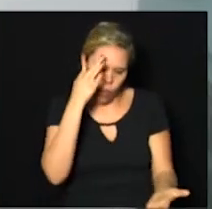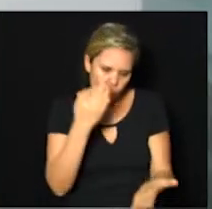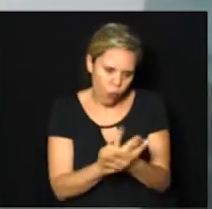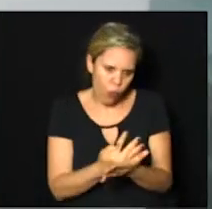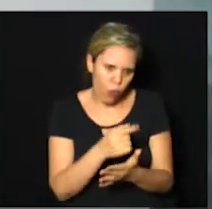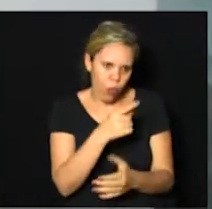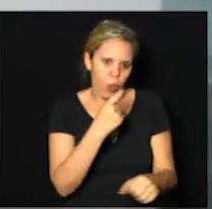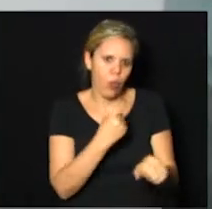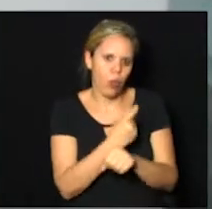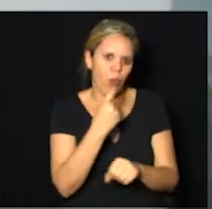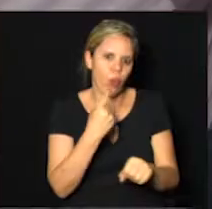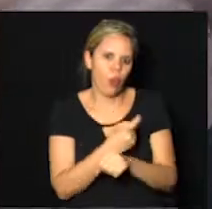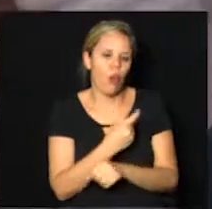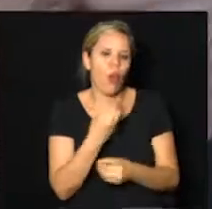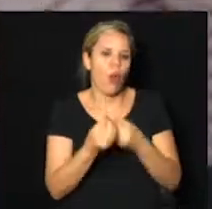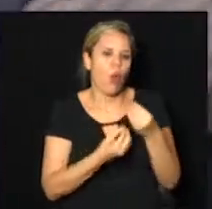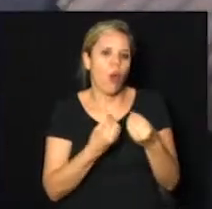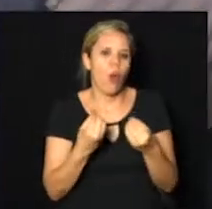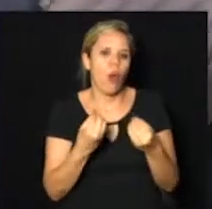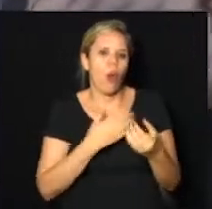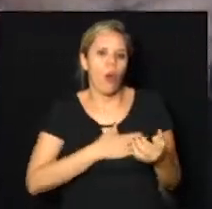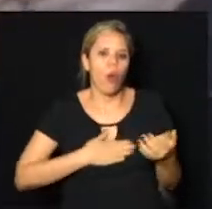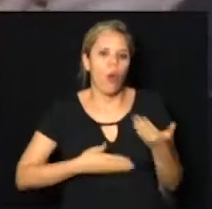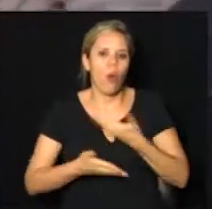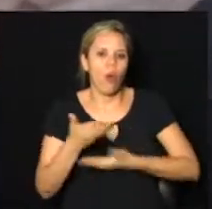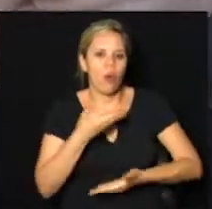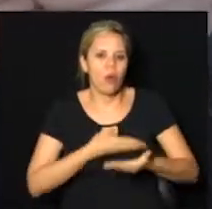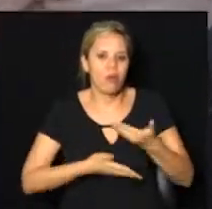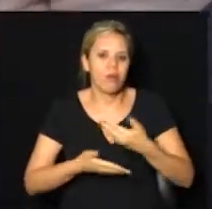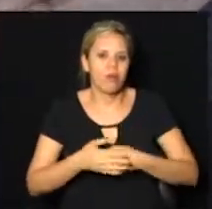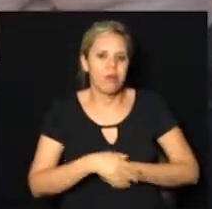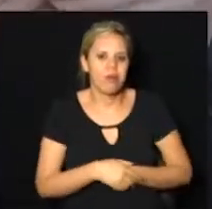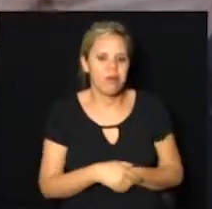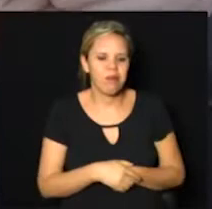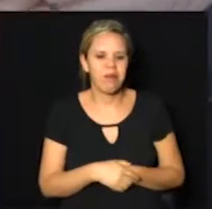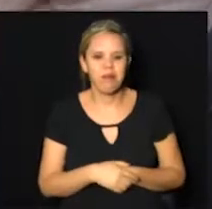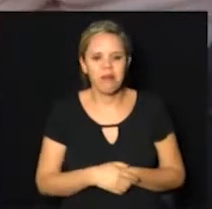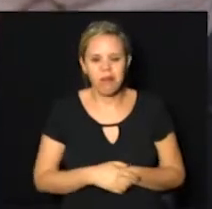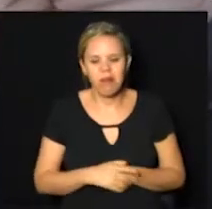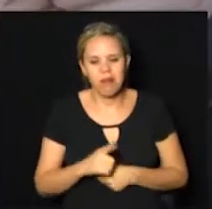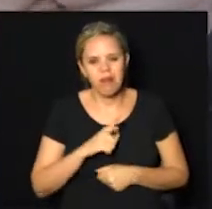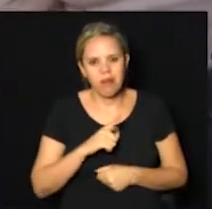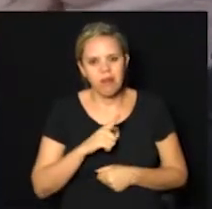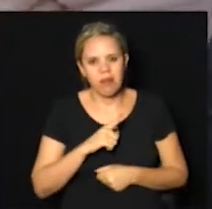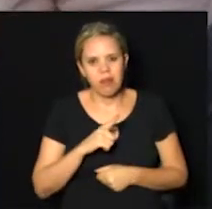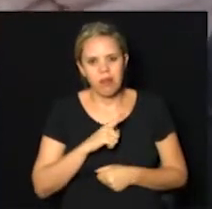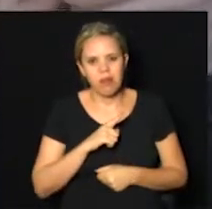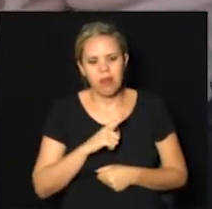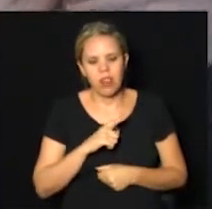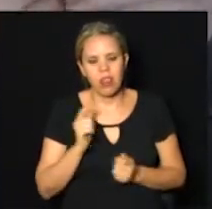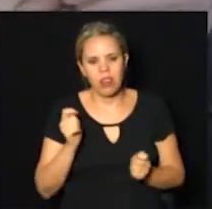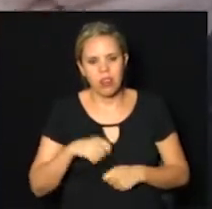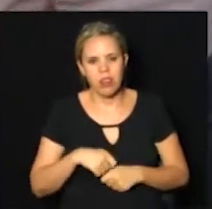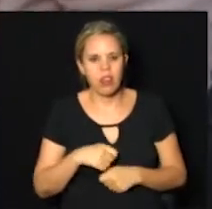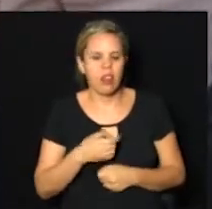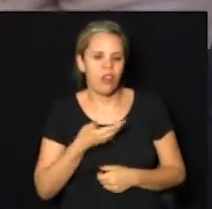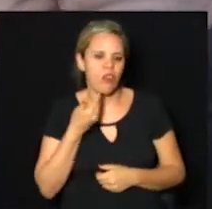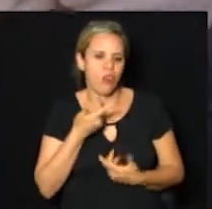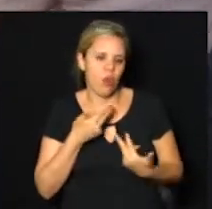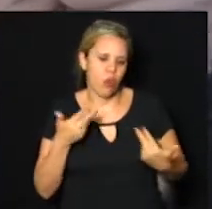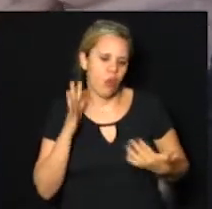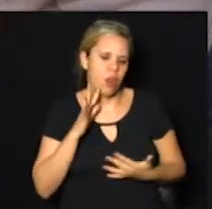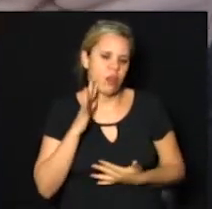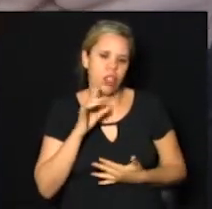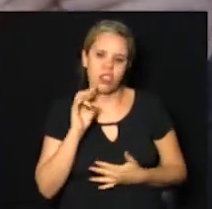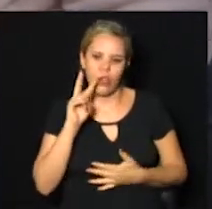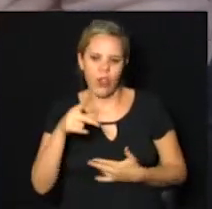as formas que um dá prazer pro outro, né? Então, existem vantagens, né? A gente não pode só ver o lado